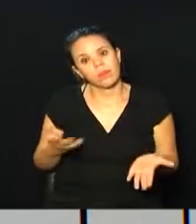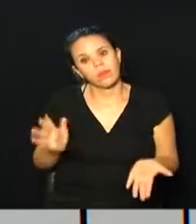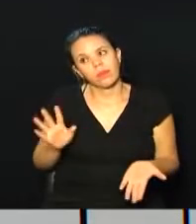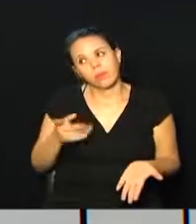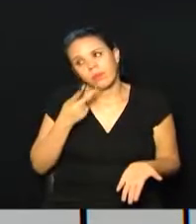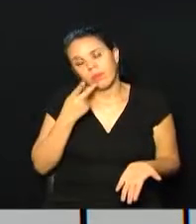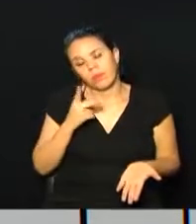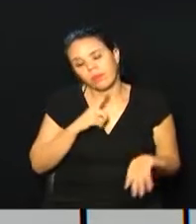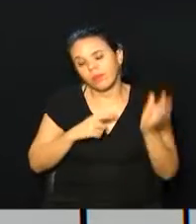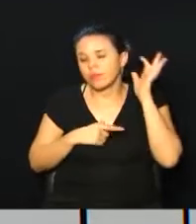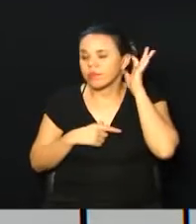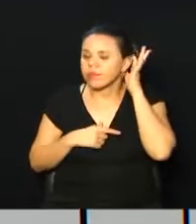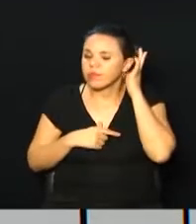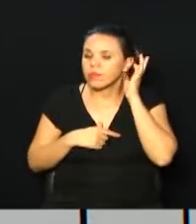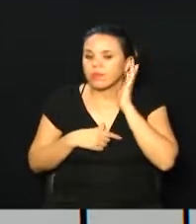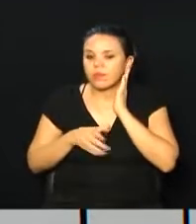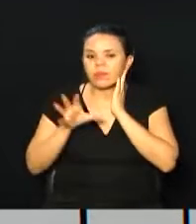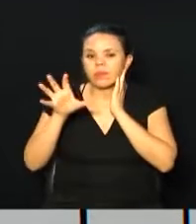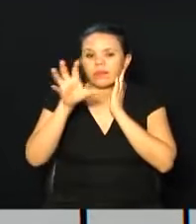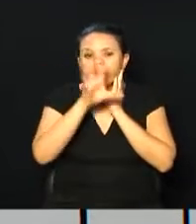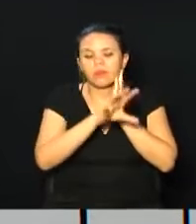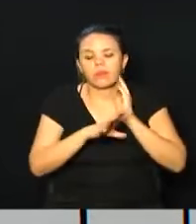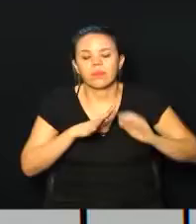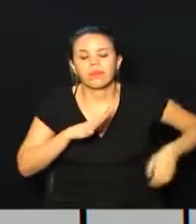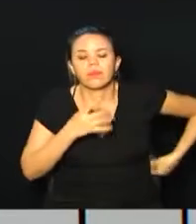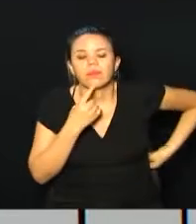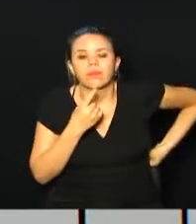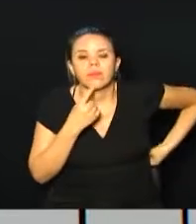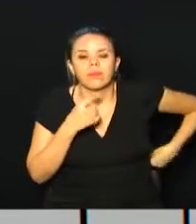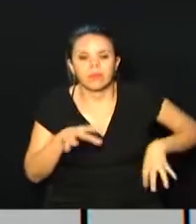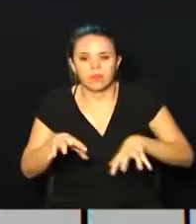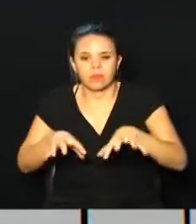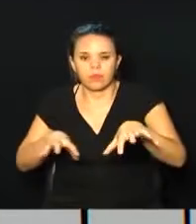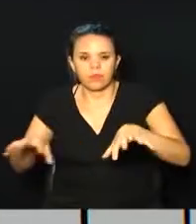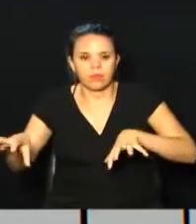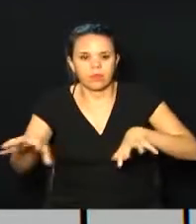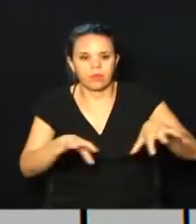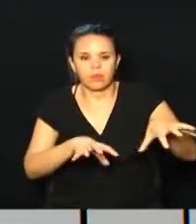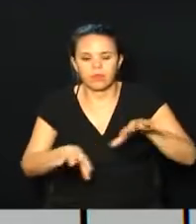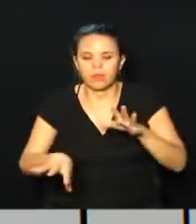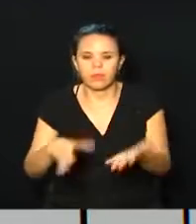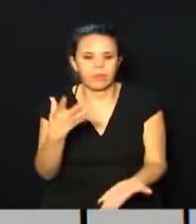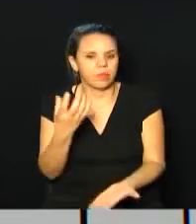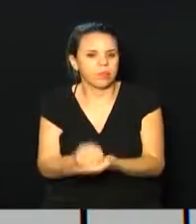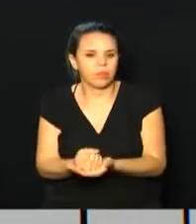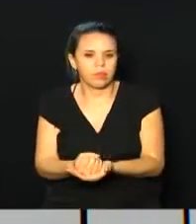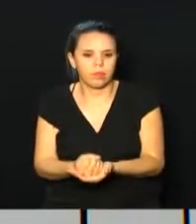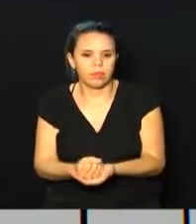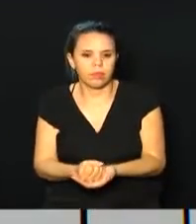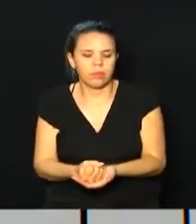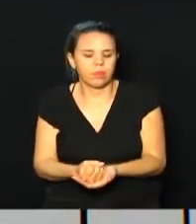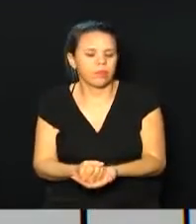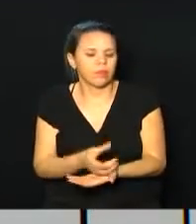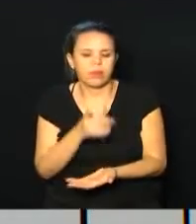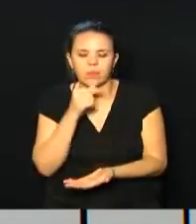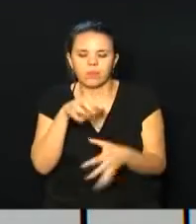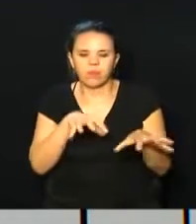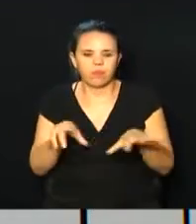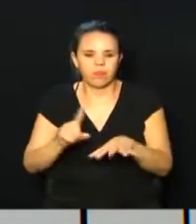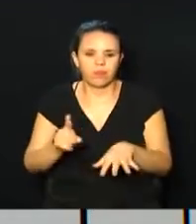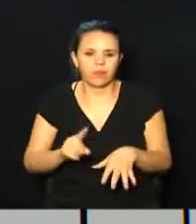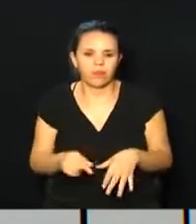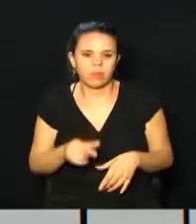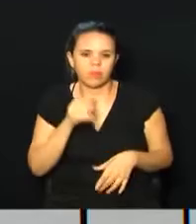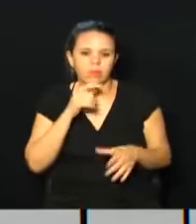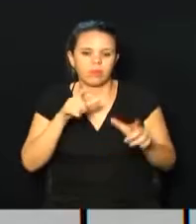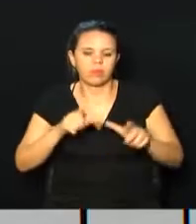tenhamos partes da cidade onde a cidade é totalmente impermeabilizada, o solo é totalmente impermeabilizado. Você pega a